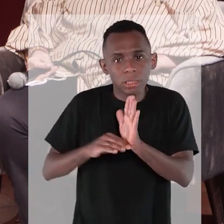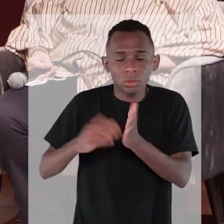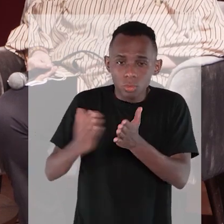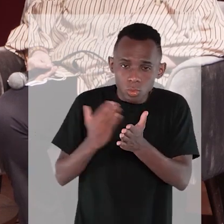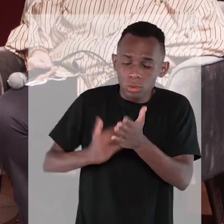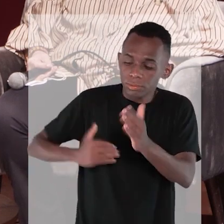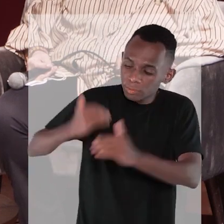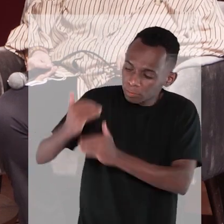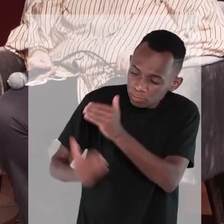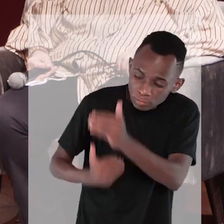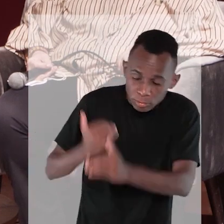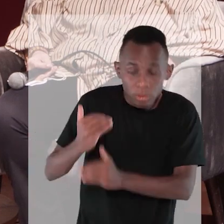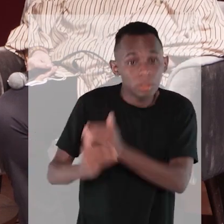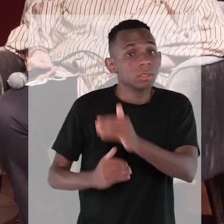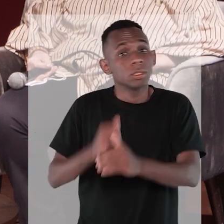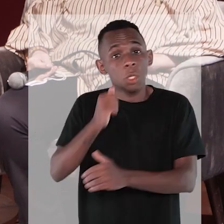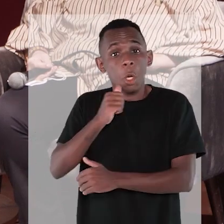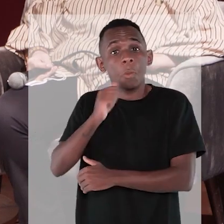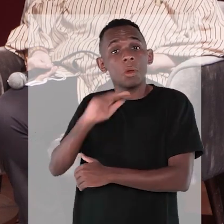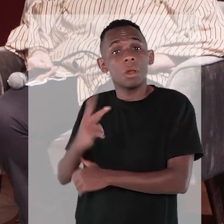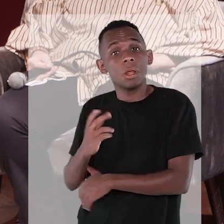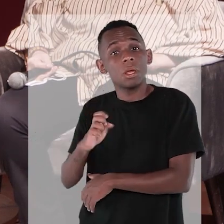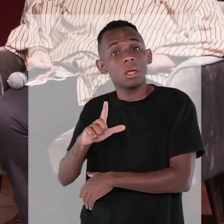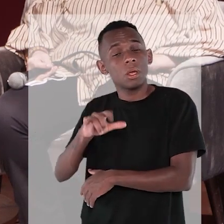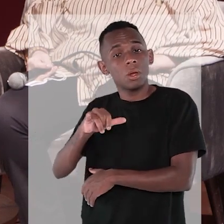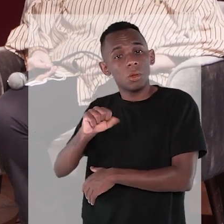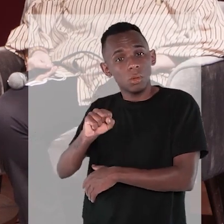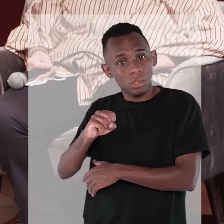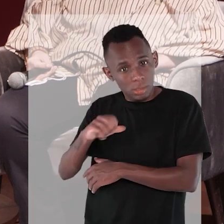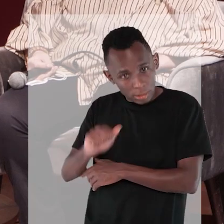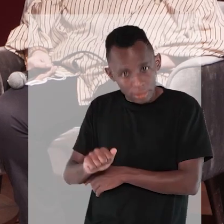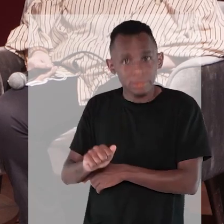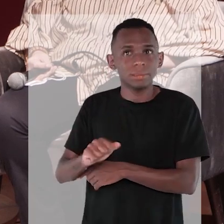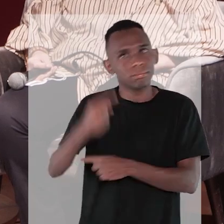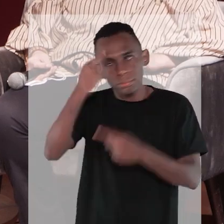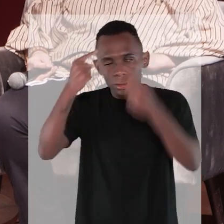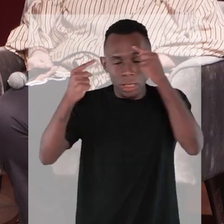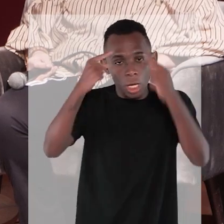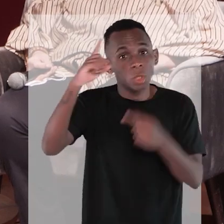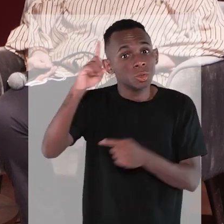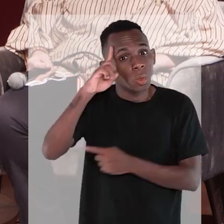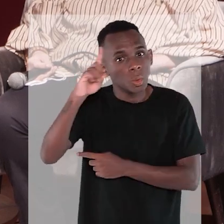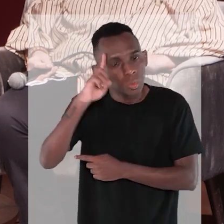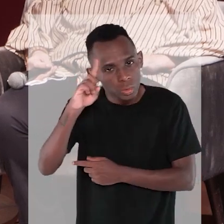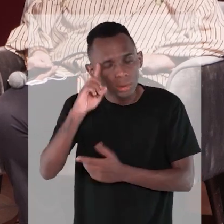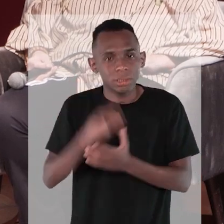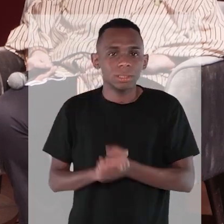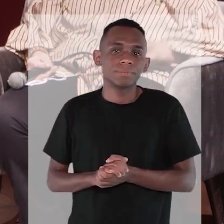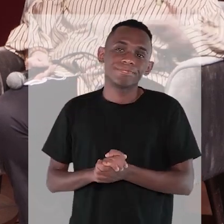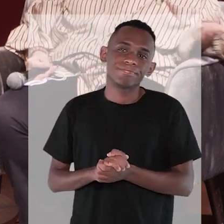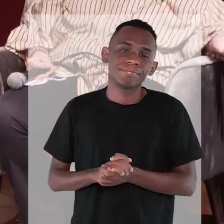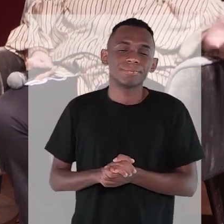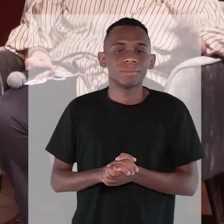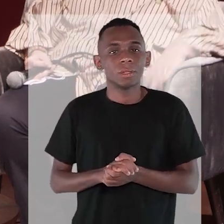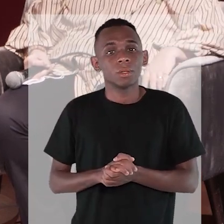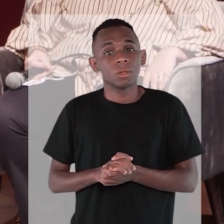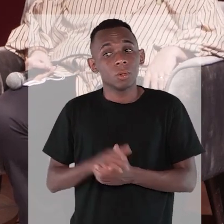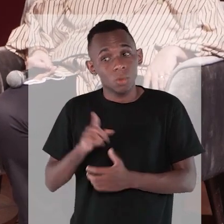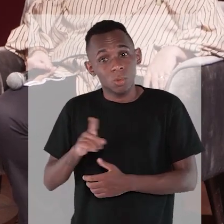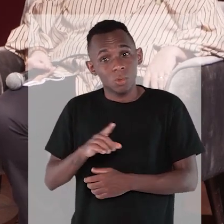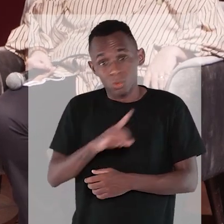Heloísa, né, que tem uma ideia todo dia, né, se deixasse ela fazia. É porque só tem 24 horas, coitada, então ela é um